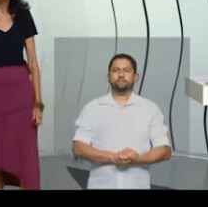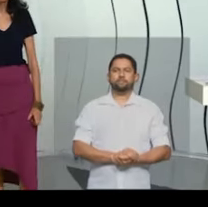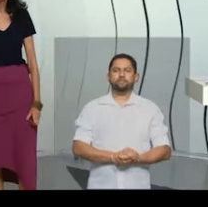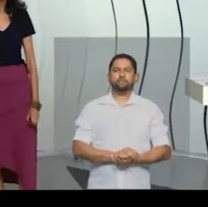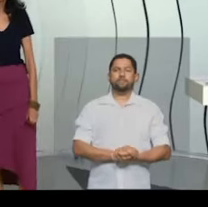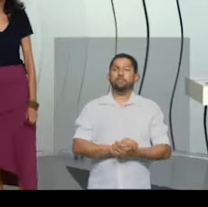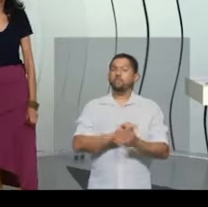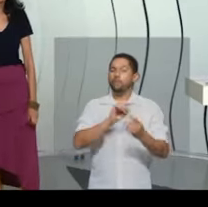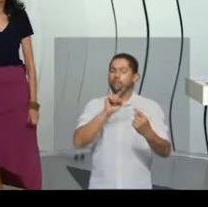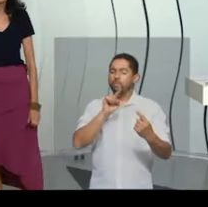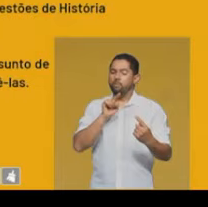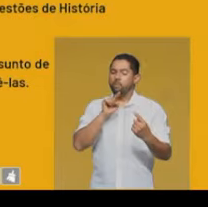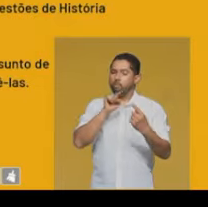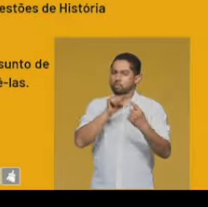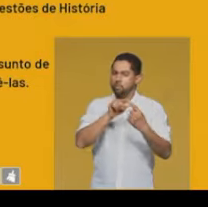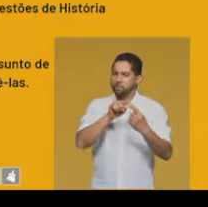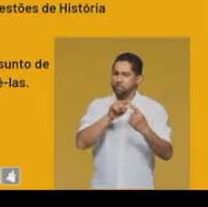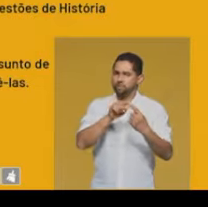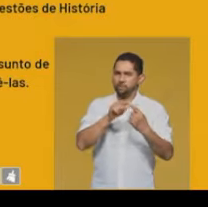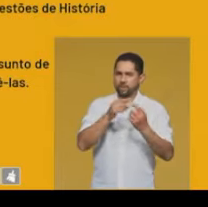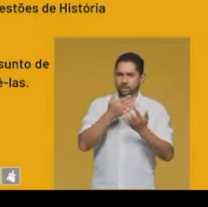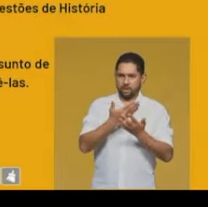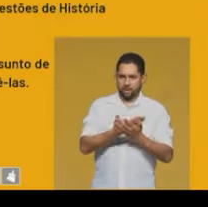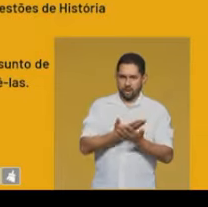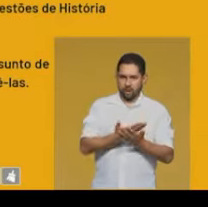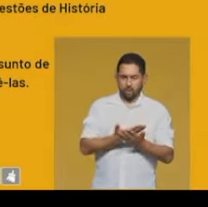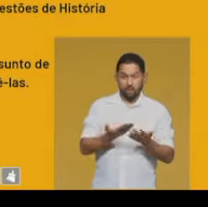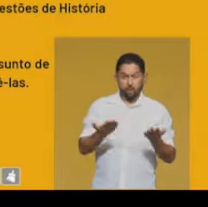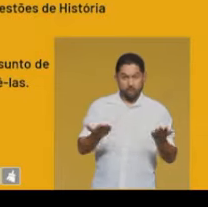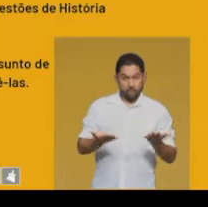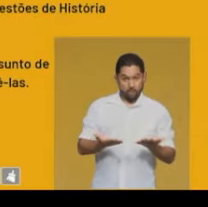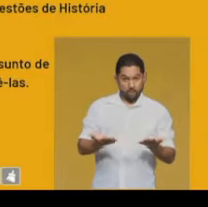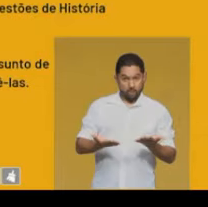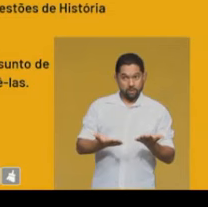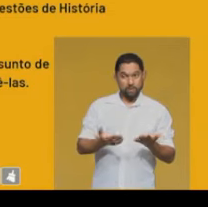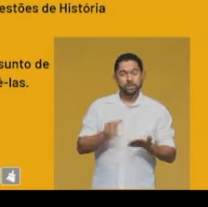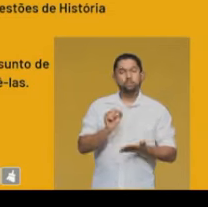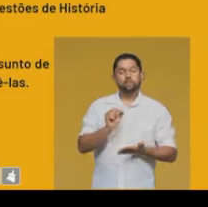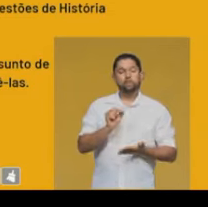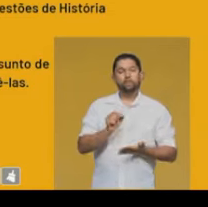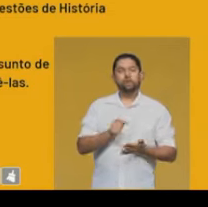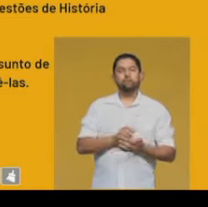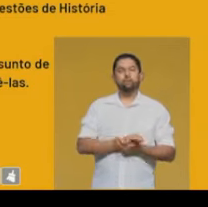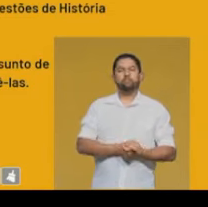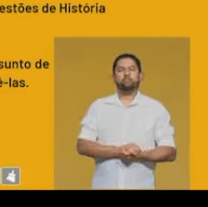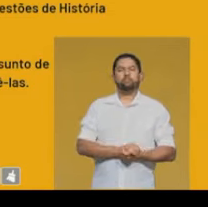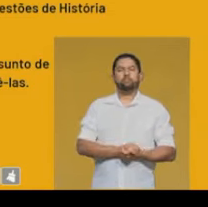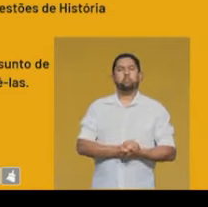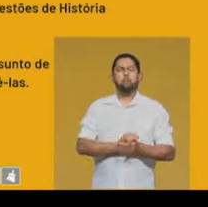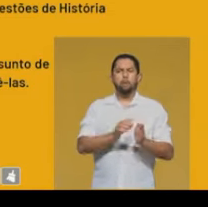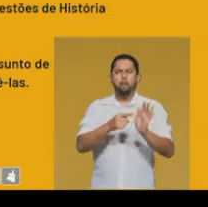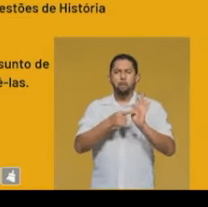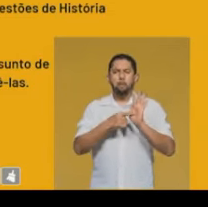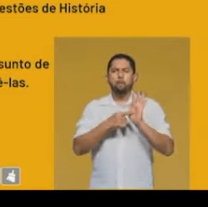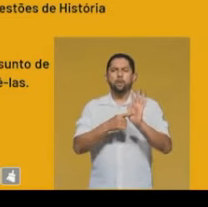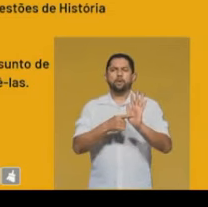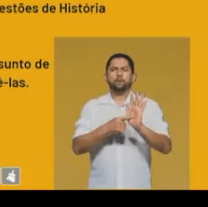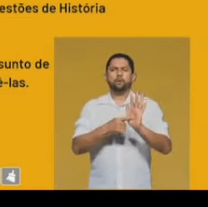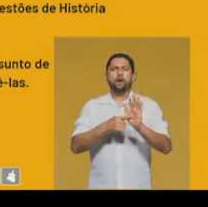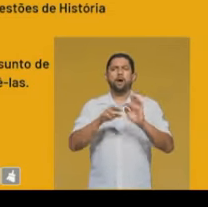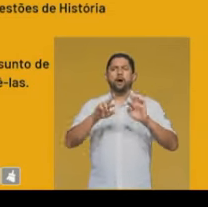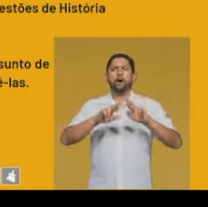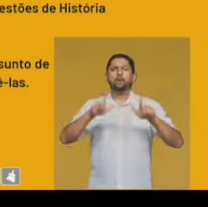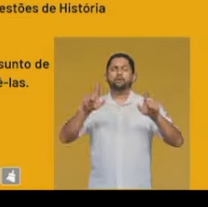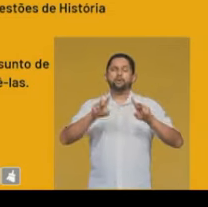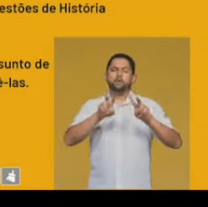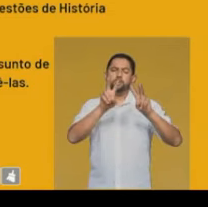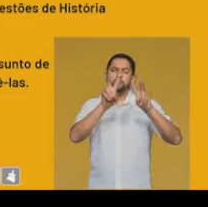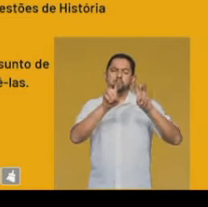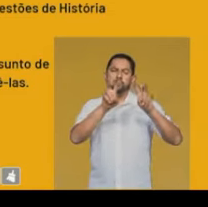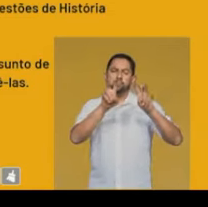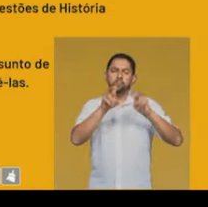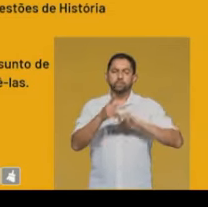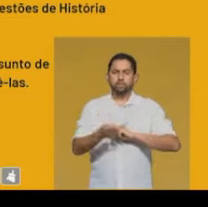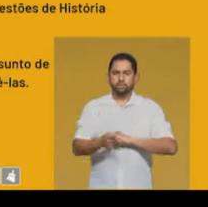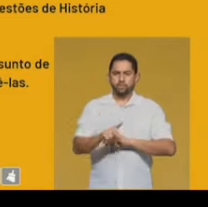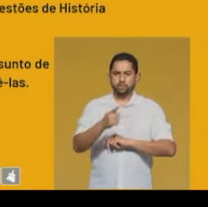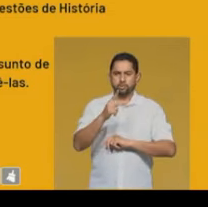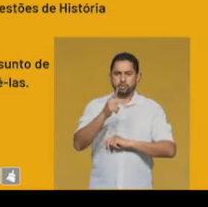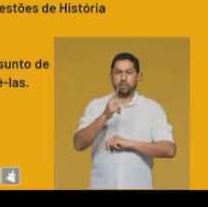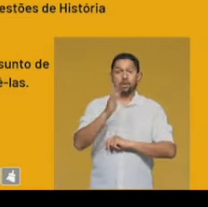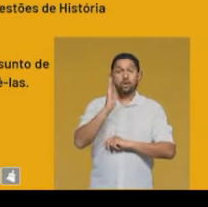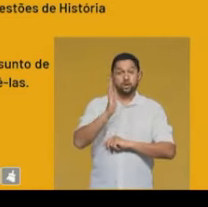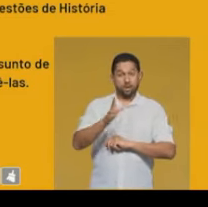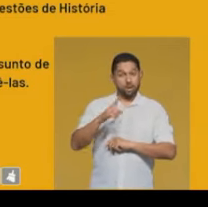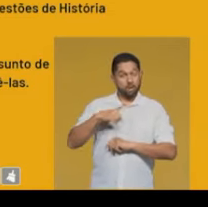Os objetivos da nossa aula são destacar diferentes tipos de questões de história que